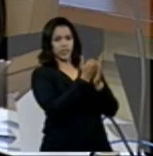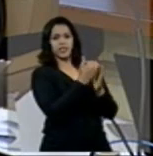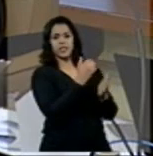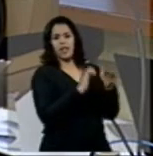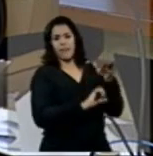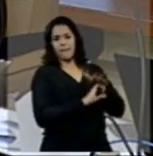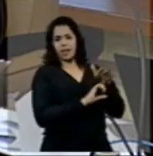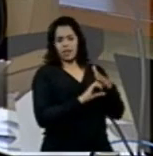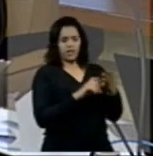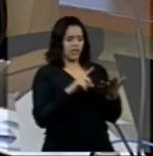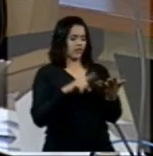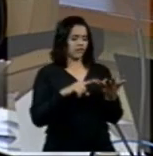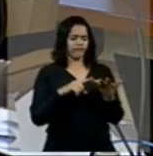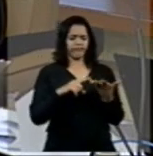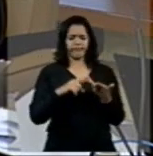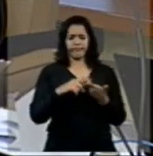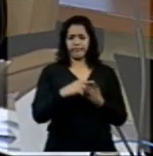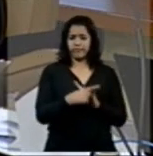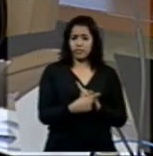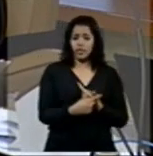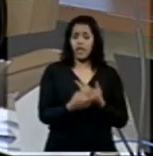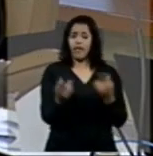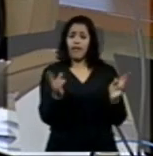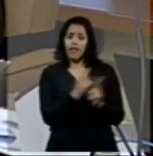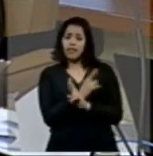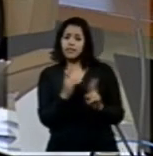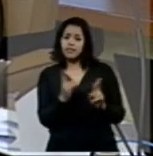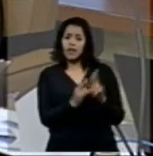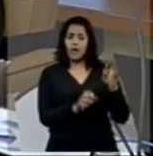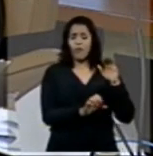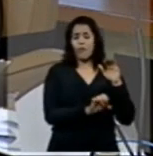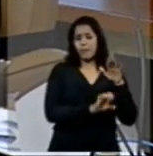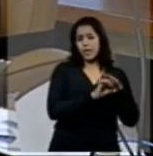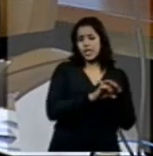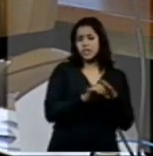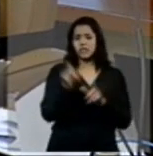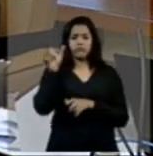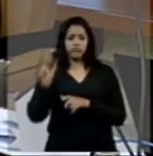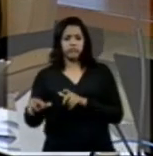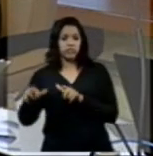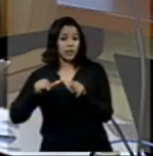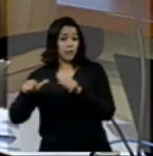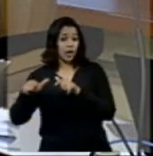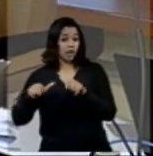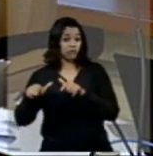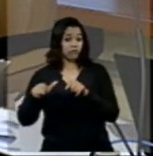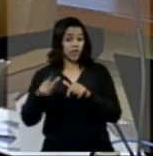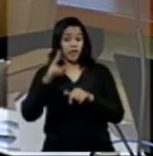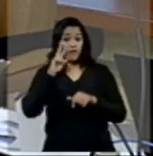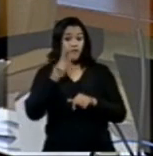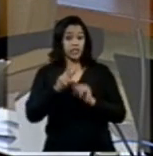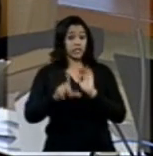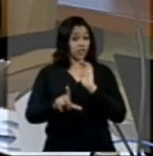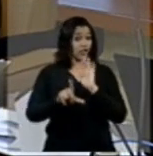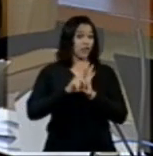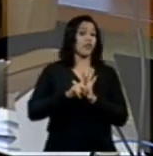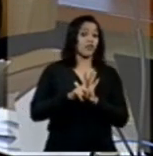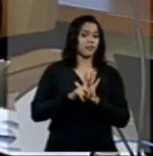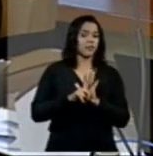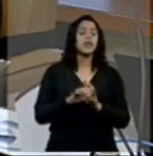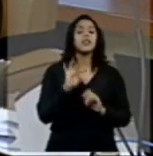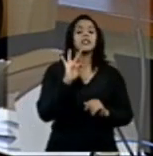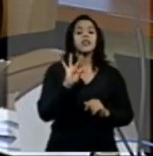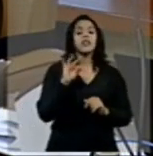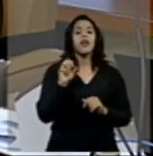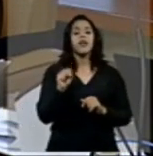dentre outros requisitos da formação da relação empregatícia, à luz da ordem jurídica então vigorante, o